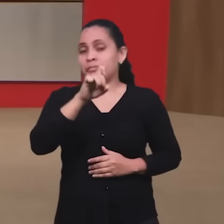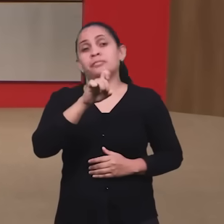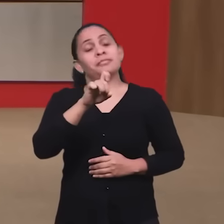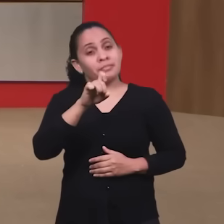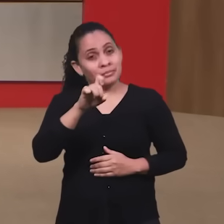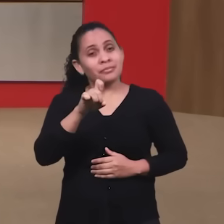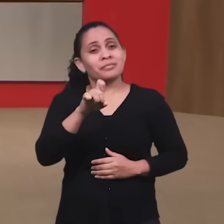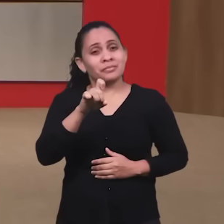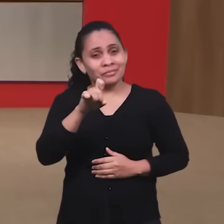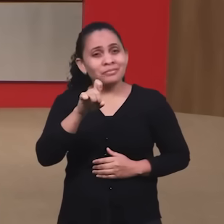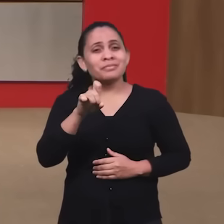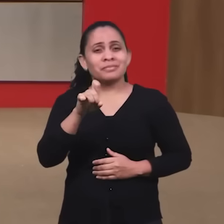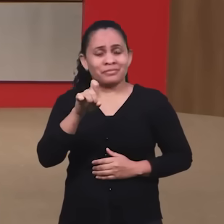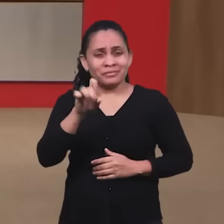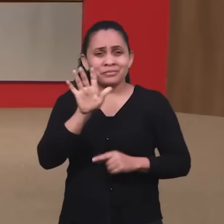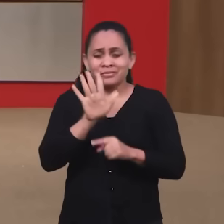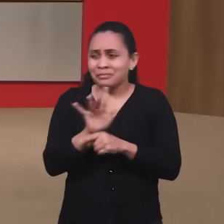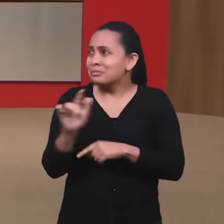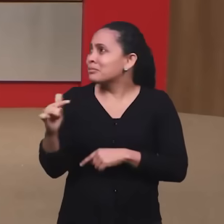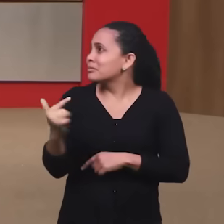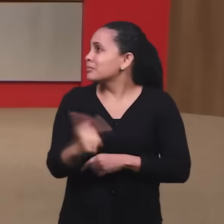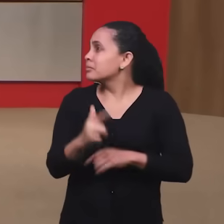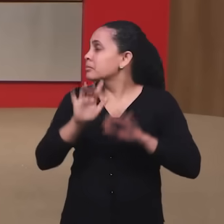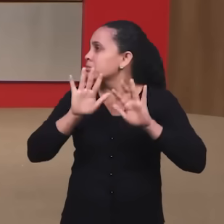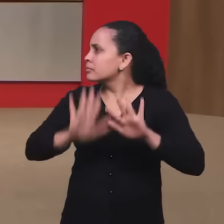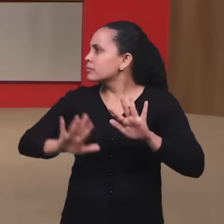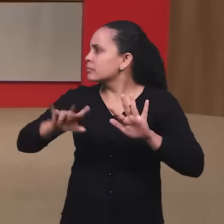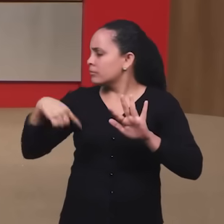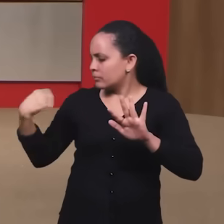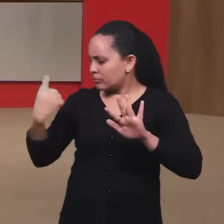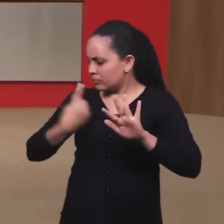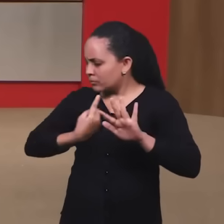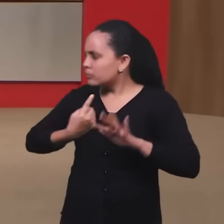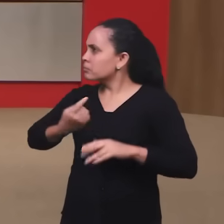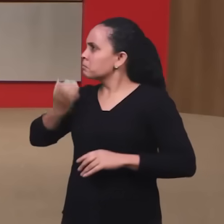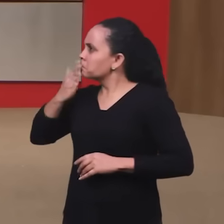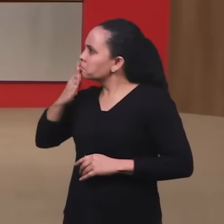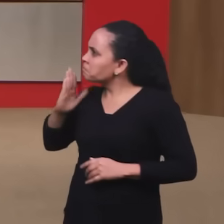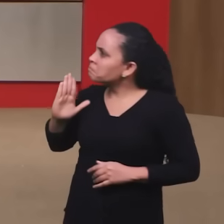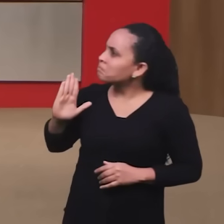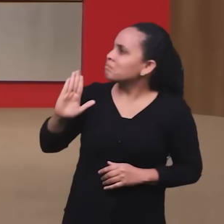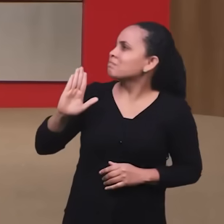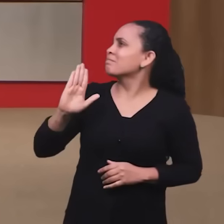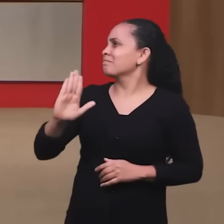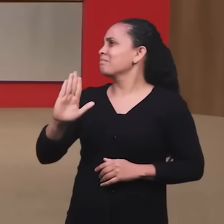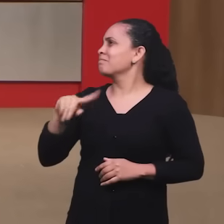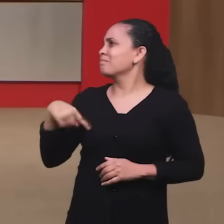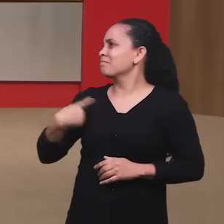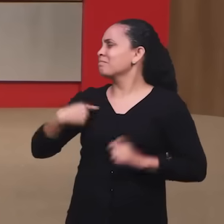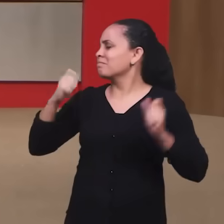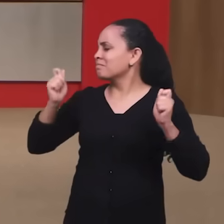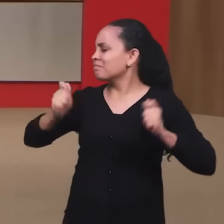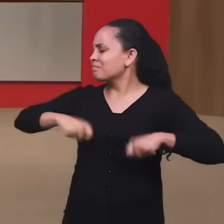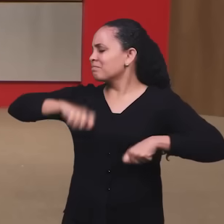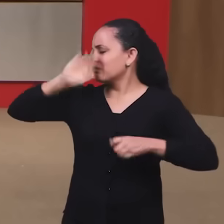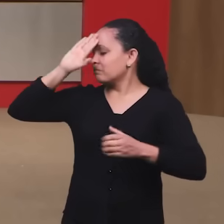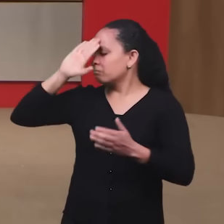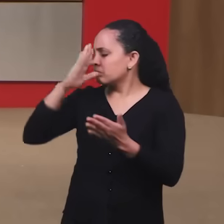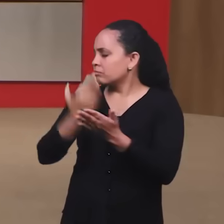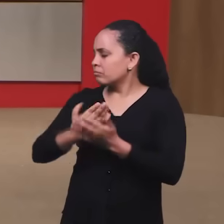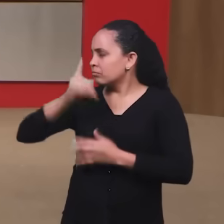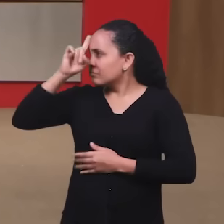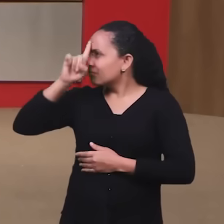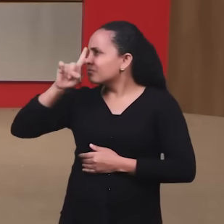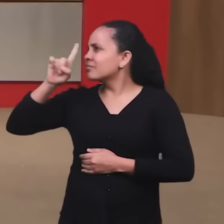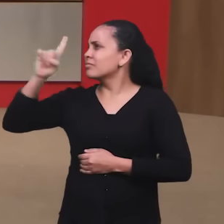solução, mas há, Senhor Deus, sobre nós uma palavra de esperança. Que o